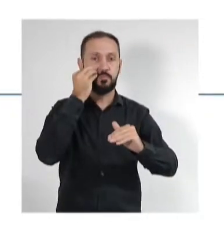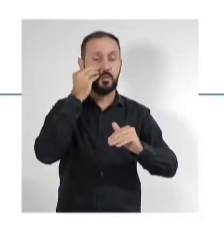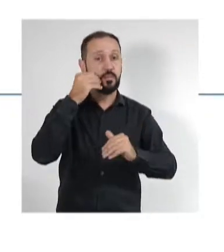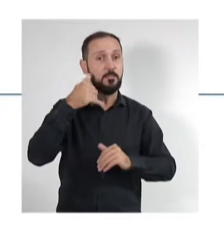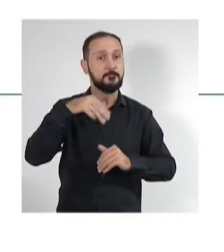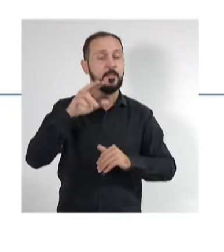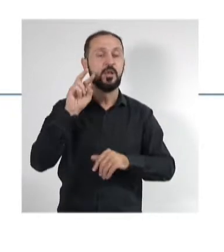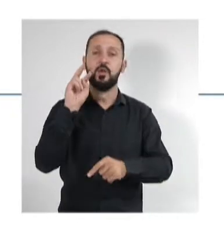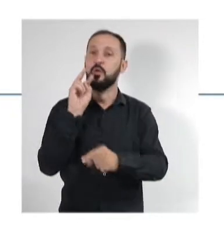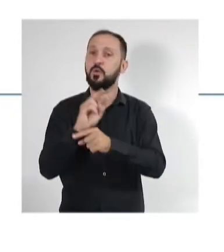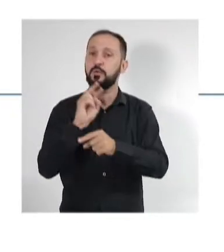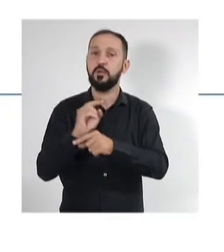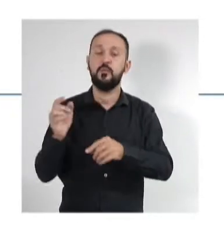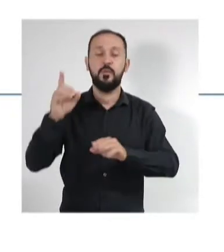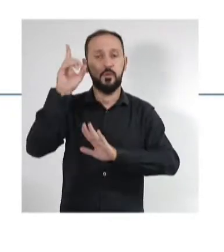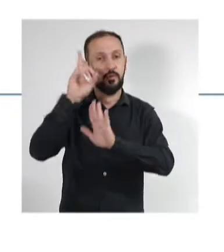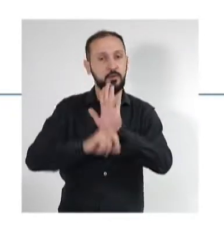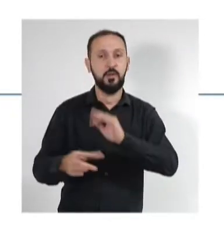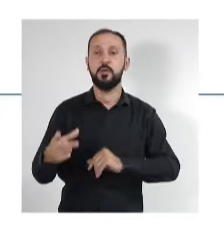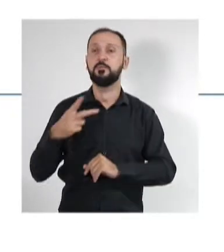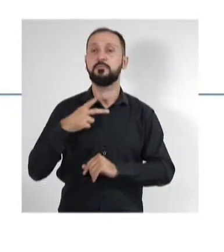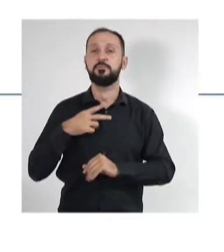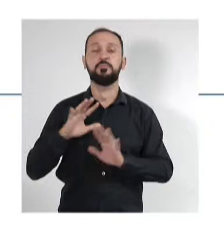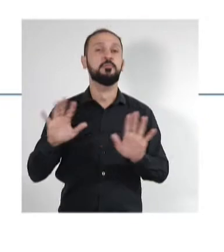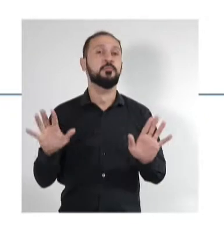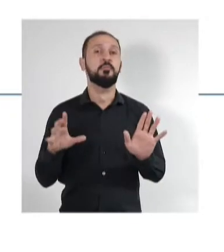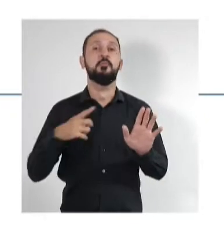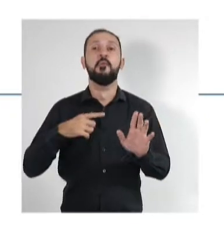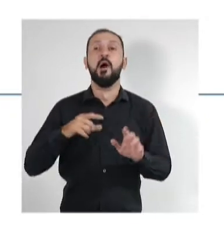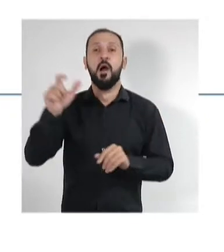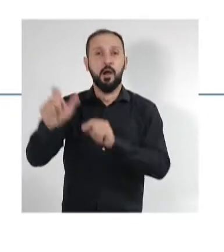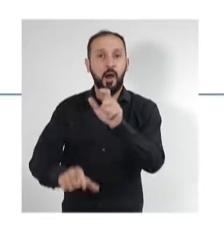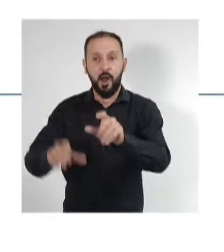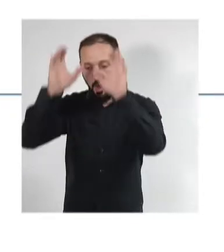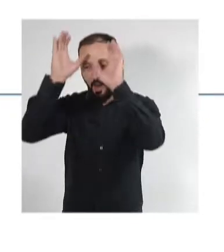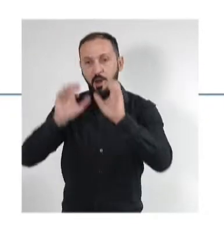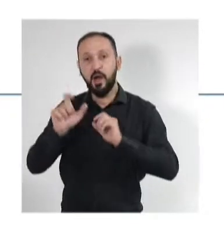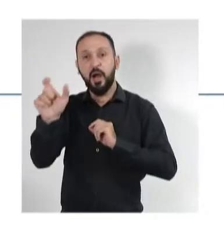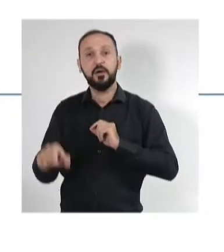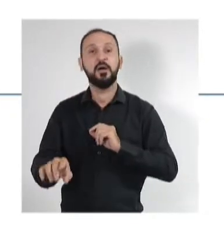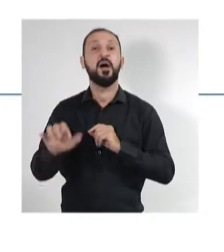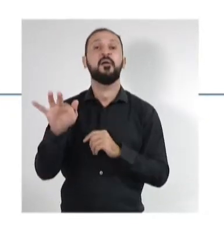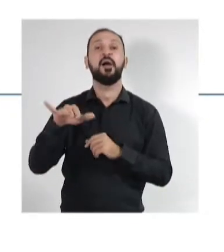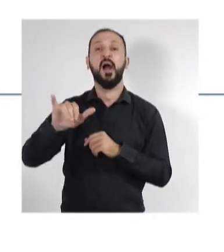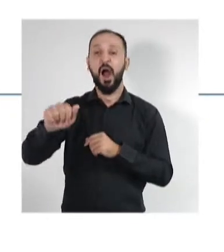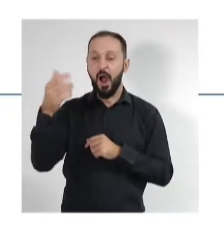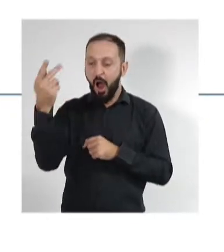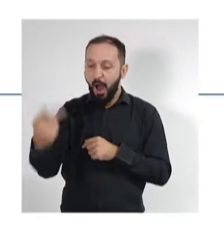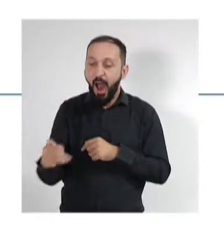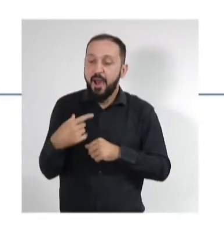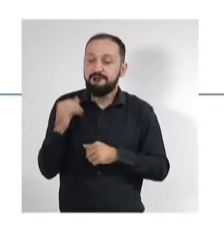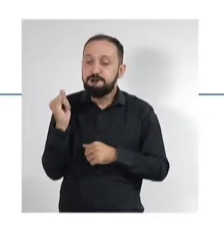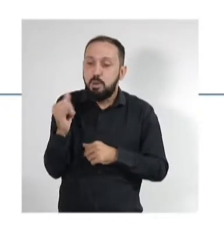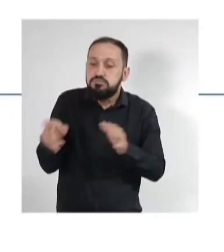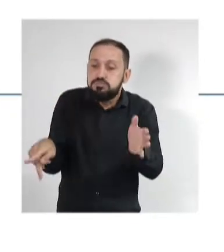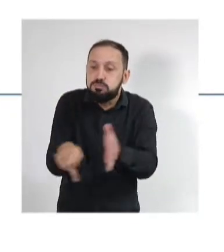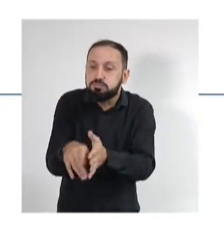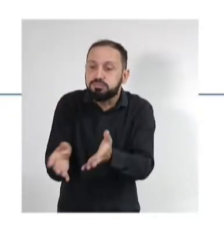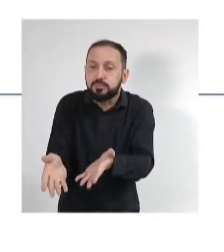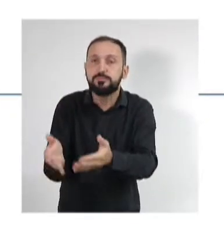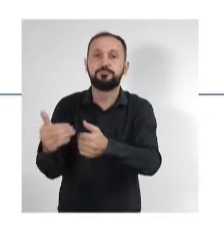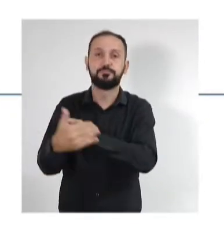acima de tudo, o direito fundamental à privacidade. O titular do dado é o cidadão, a pessoa física, e as informações a ele relacionadas são seus